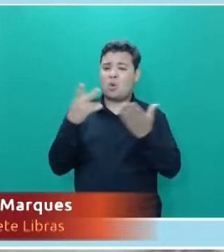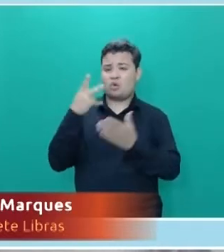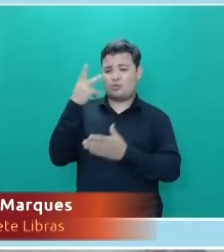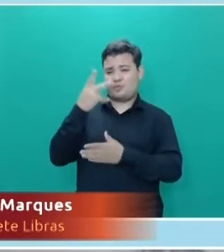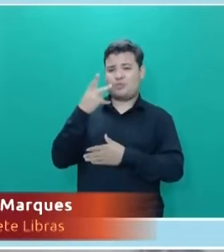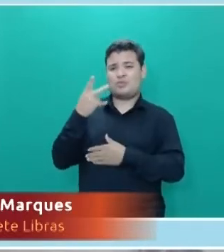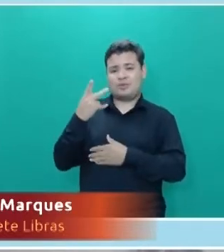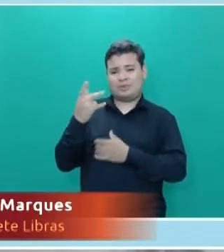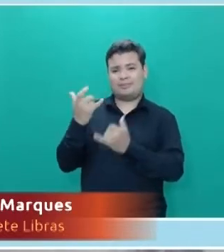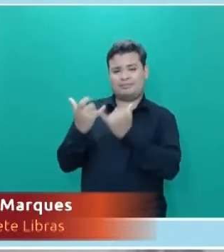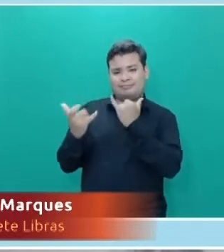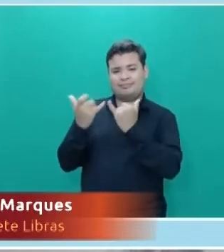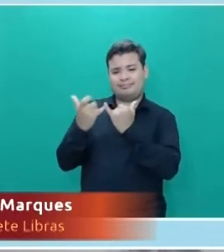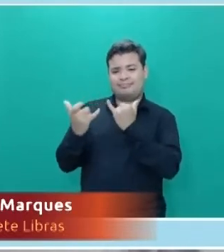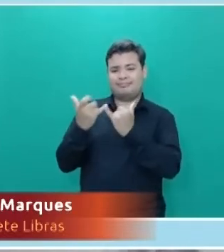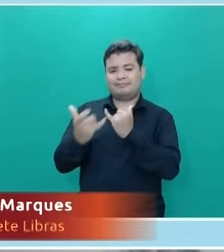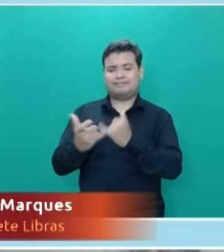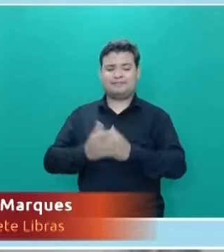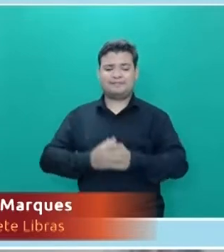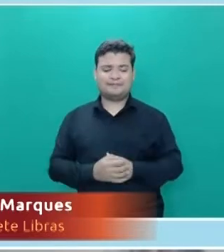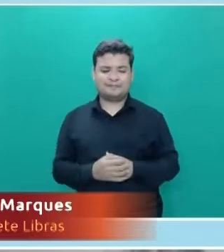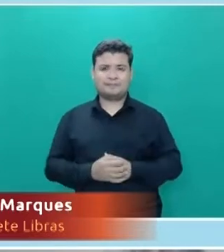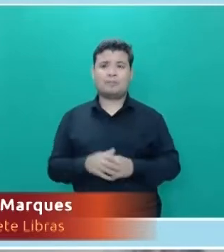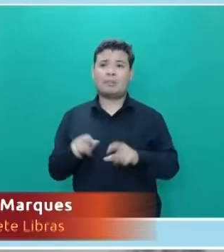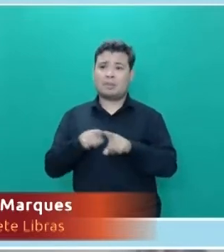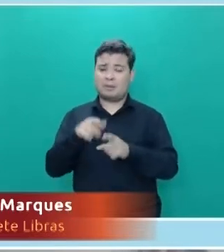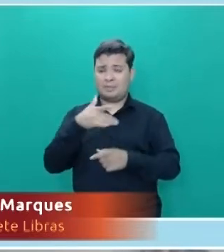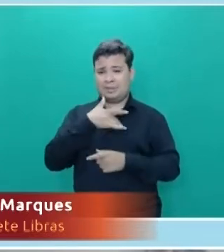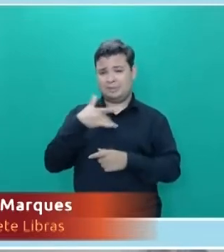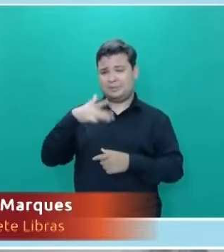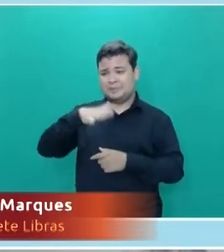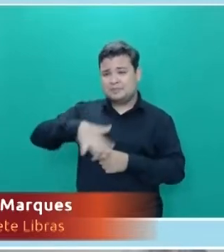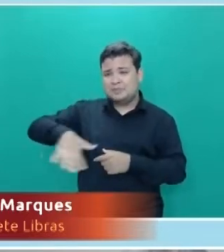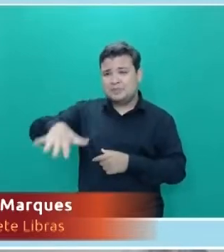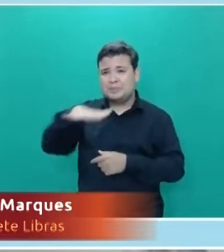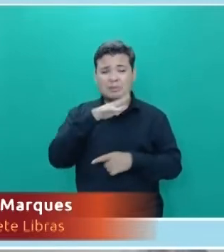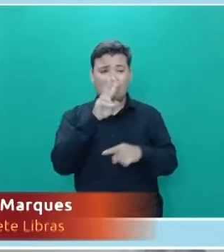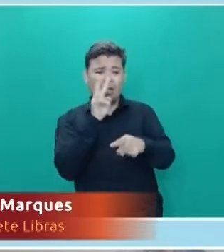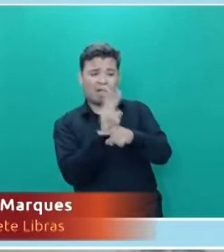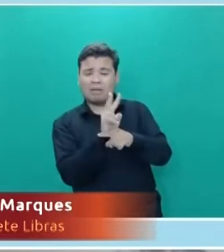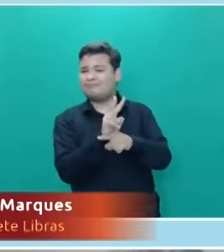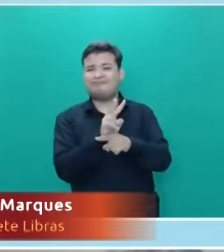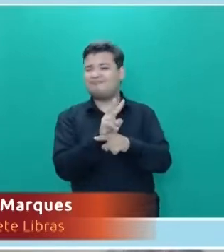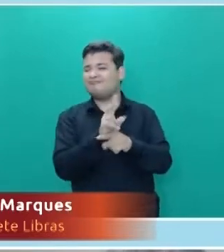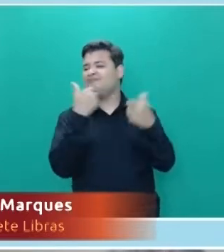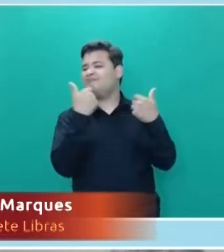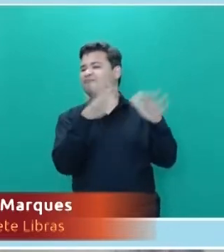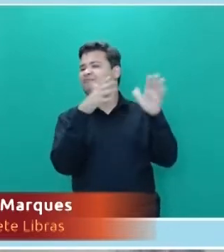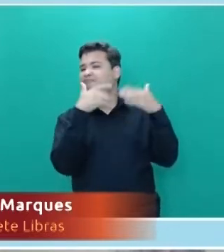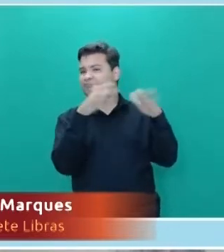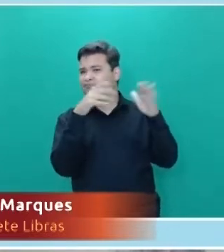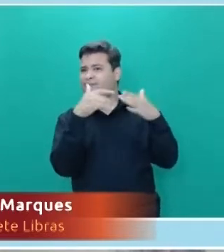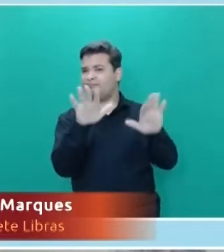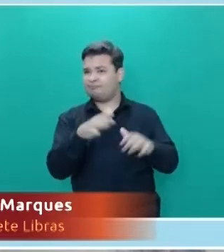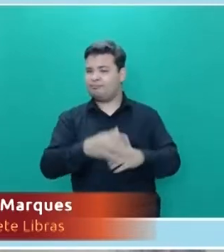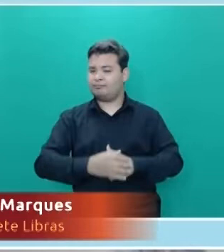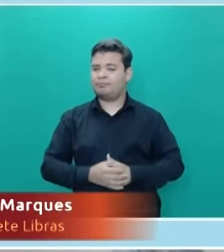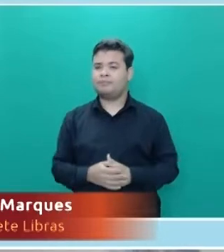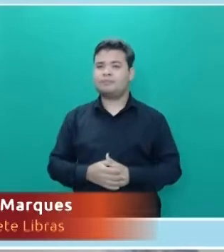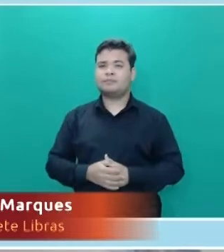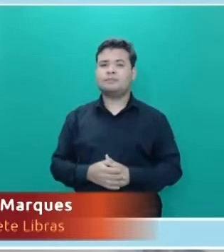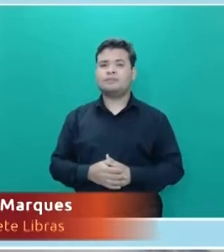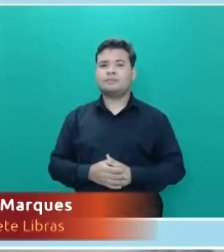hoje, e a saúde pública era muito negligenciada. E então,